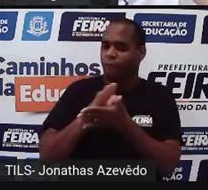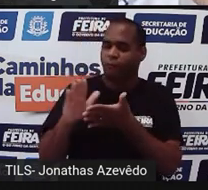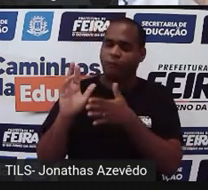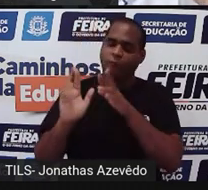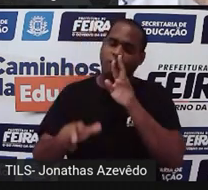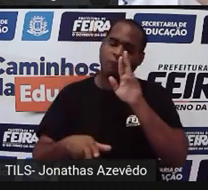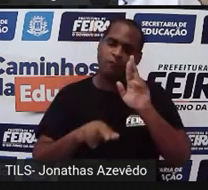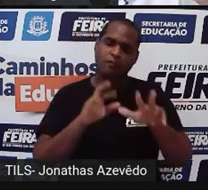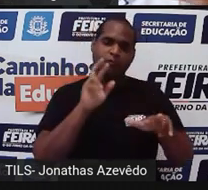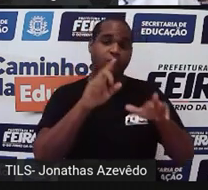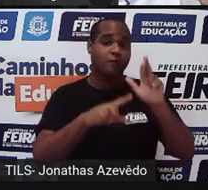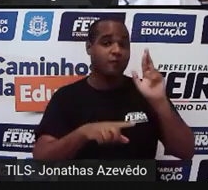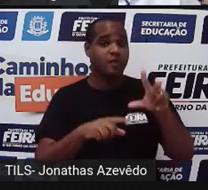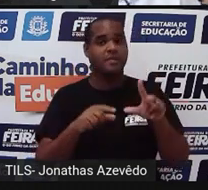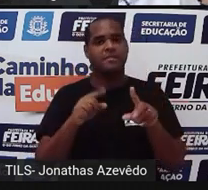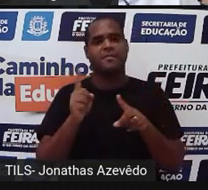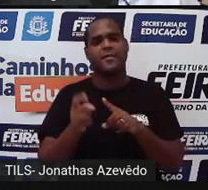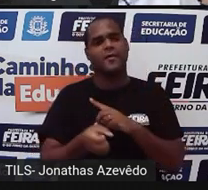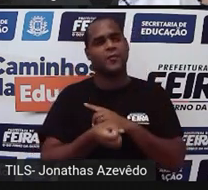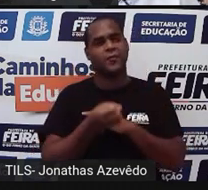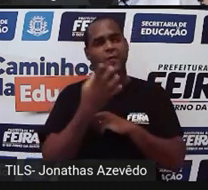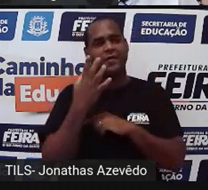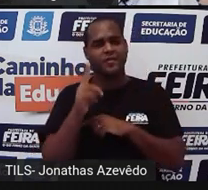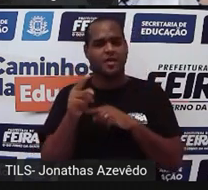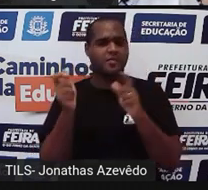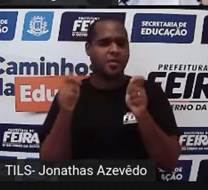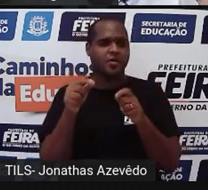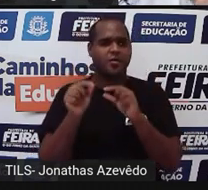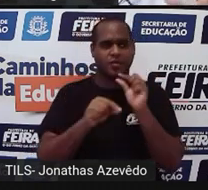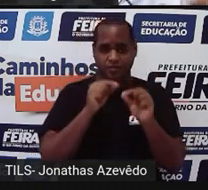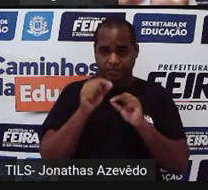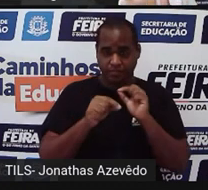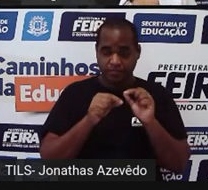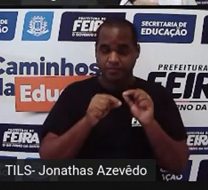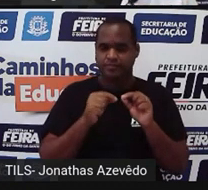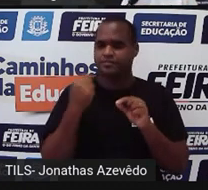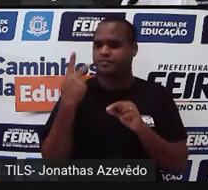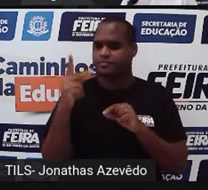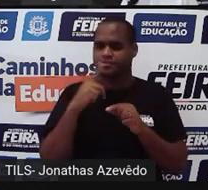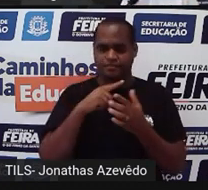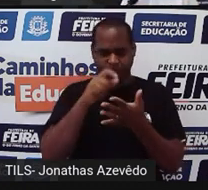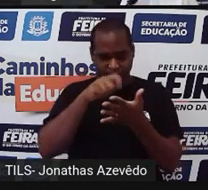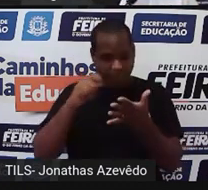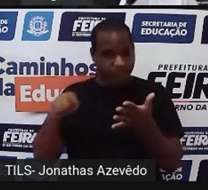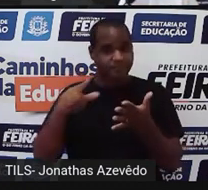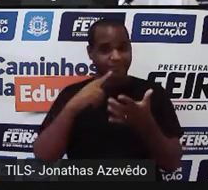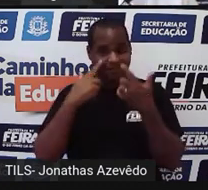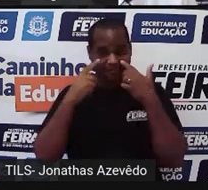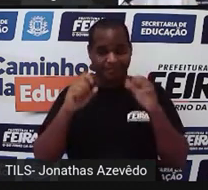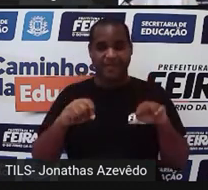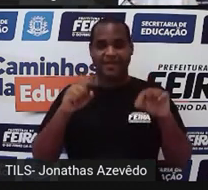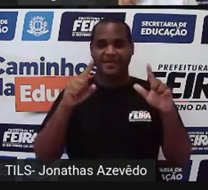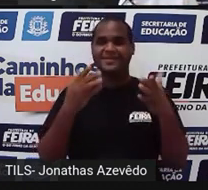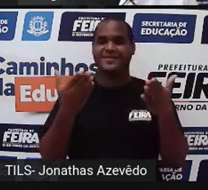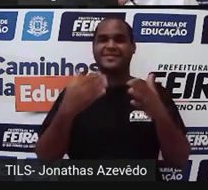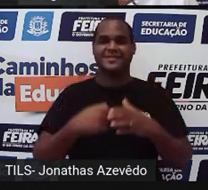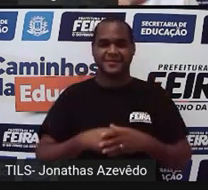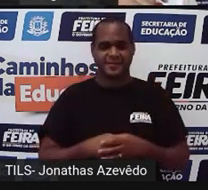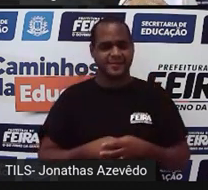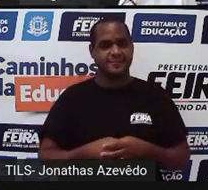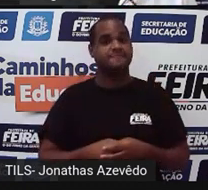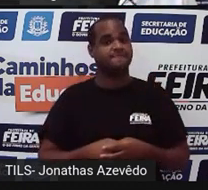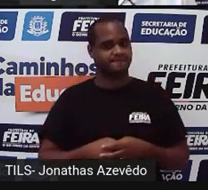possibilidades. E quais são as possibilidades? A gente escreveu isso ali na tela, tá? E aí,